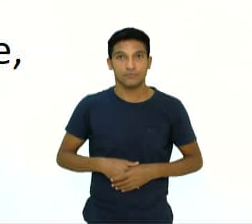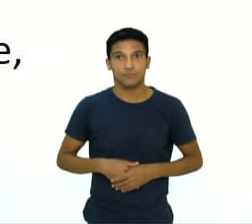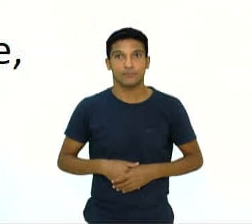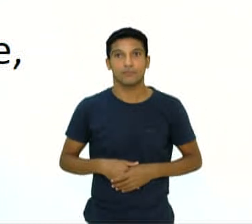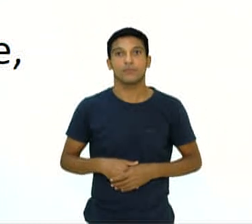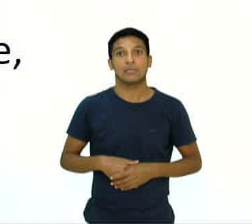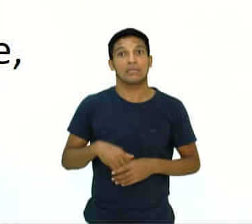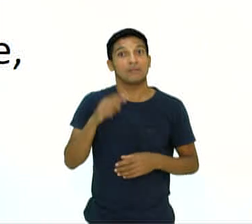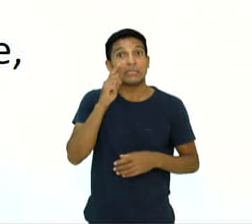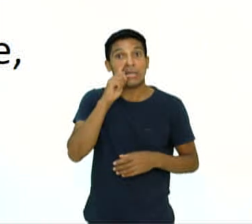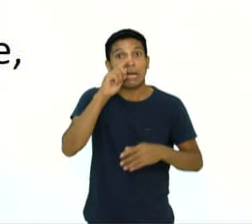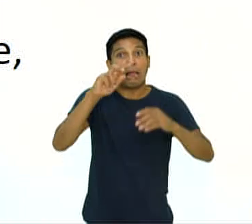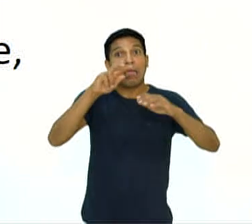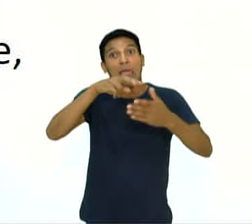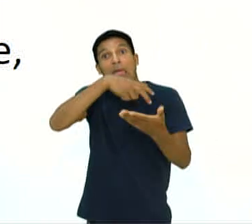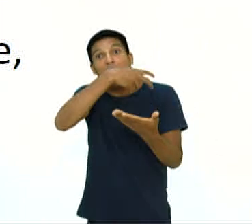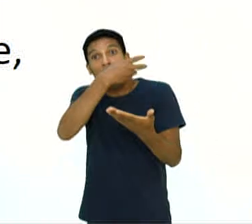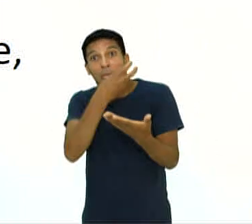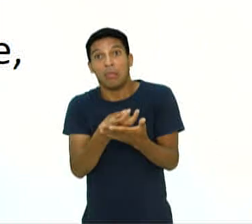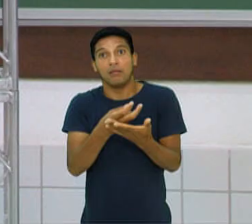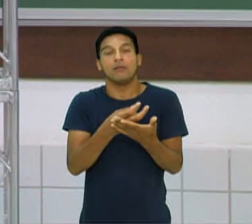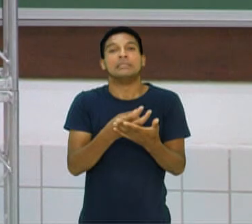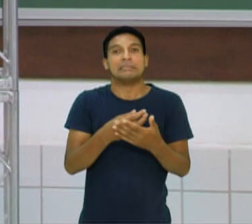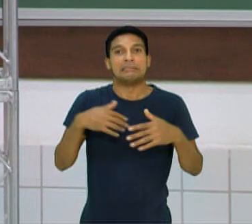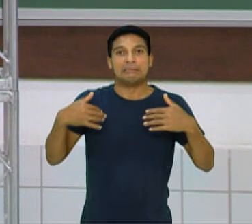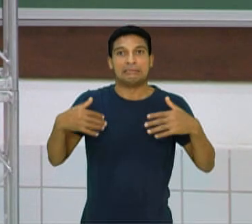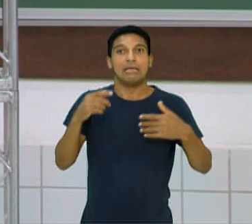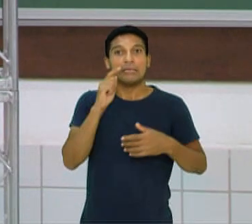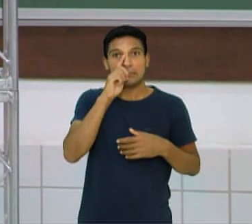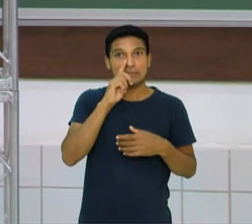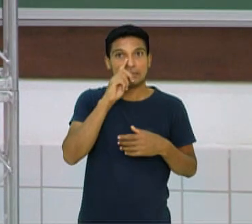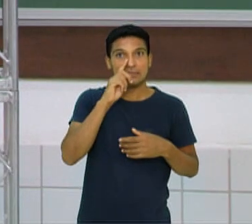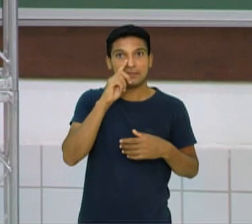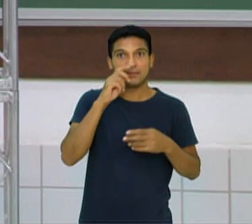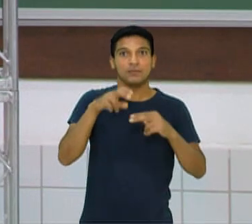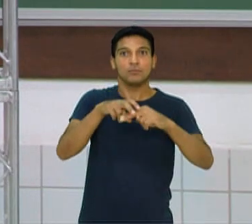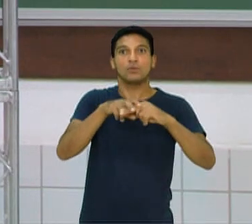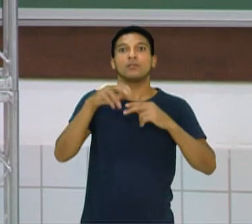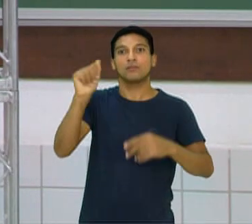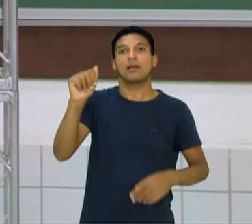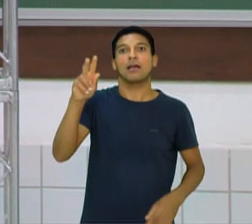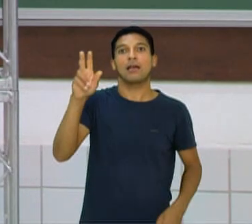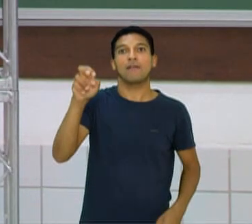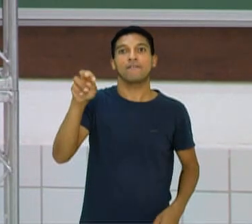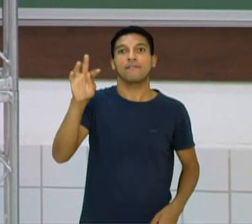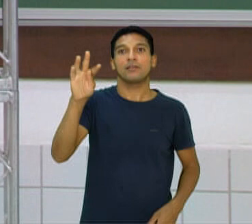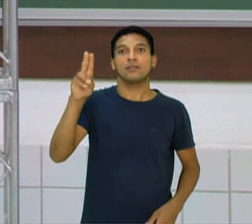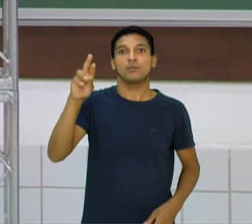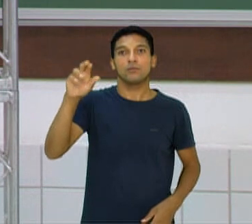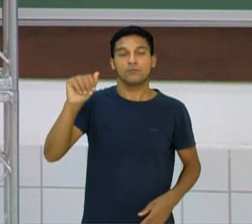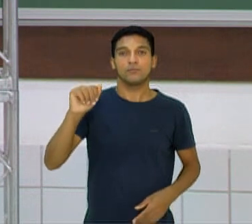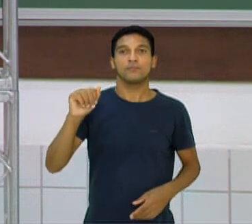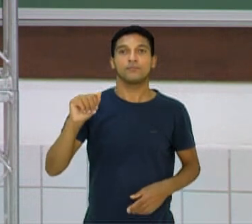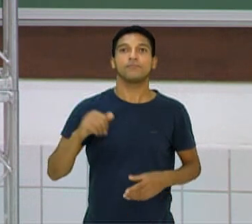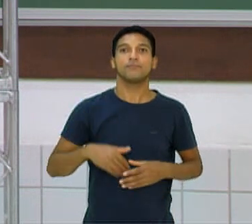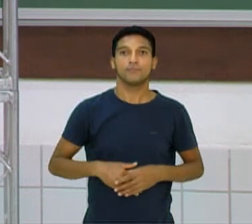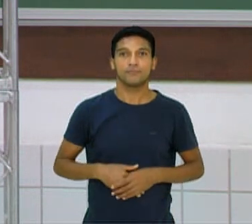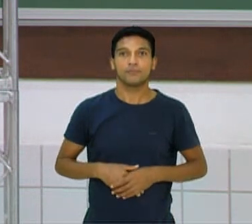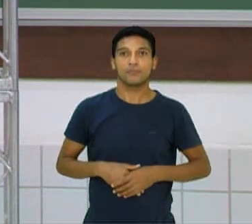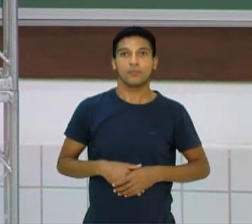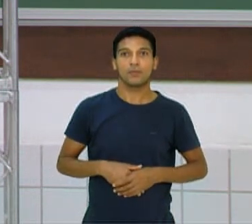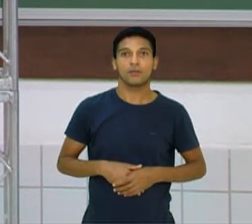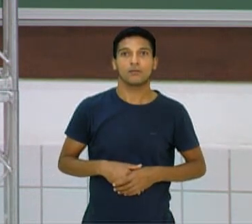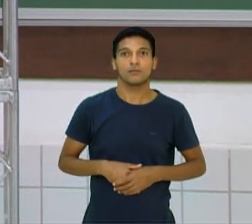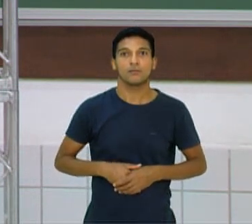você cair, é um tipo de atividade de aventura, tá? Vamos conhecer algumas hoje e